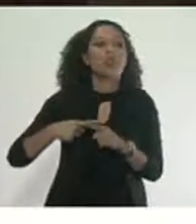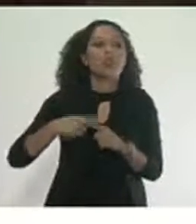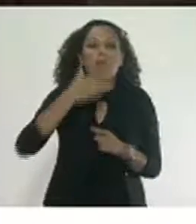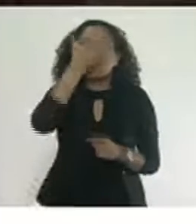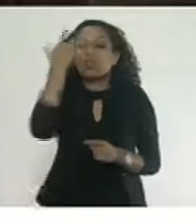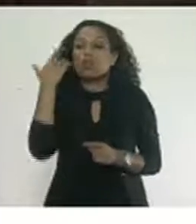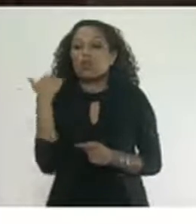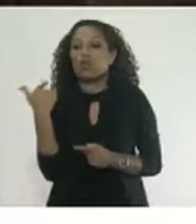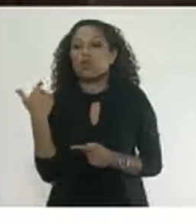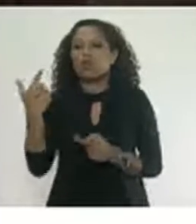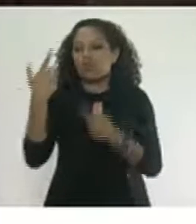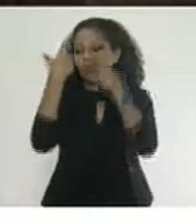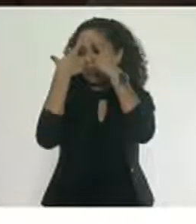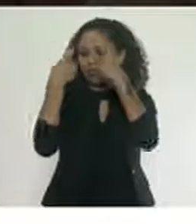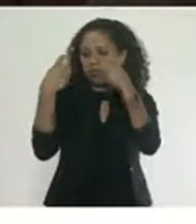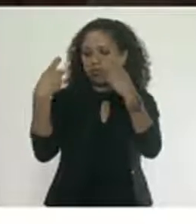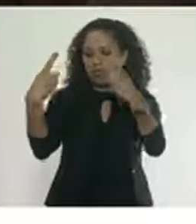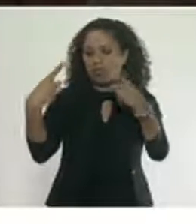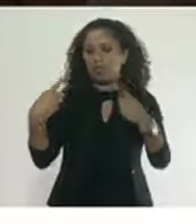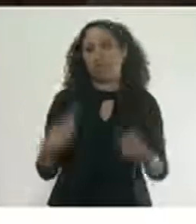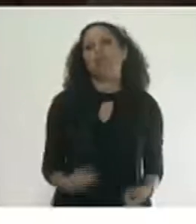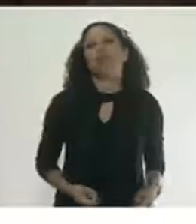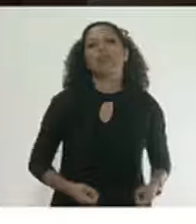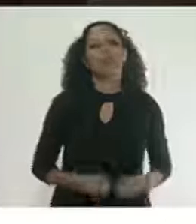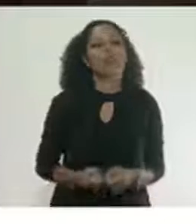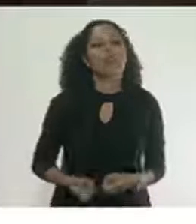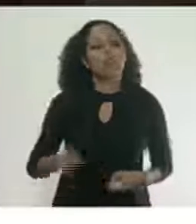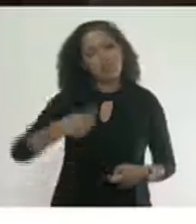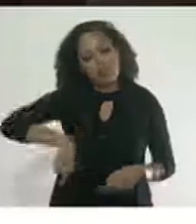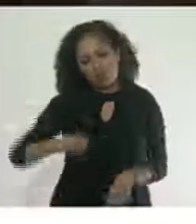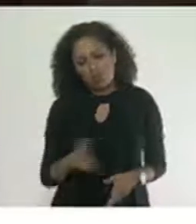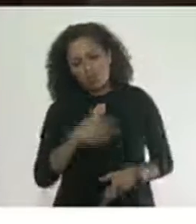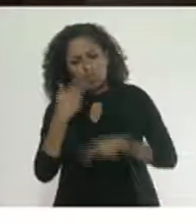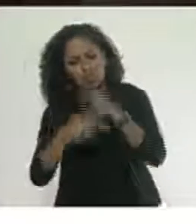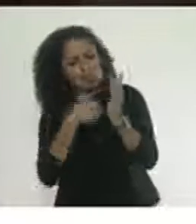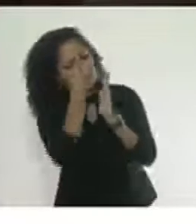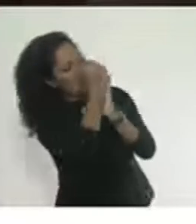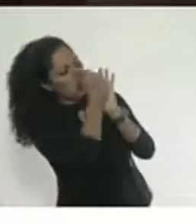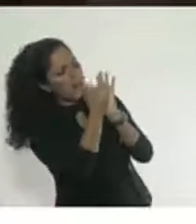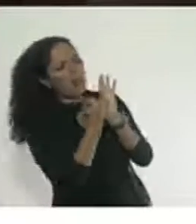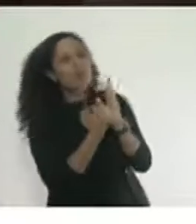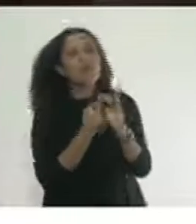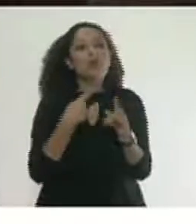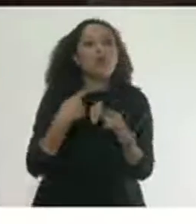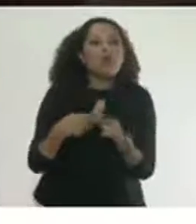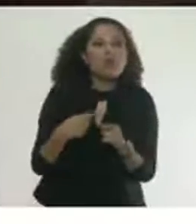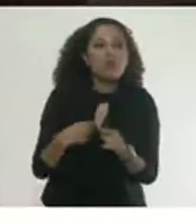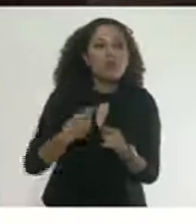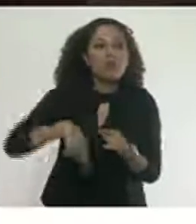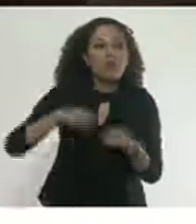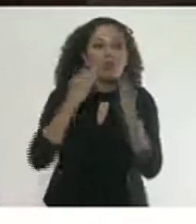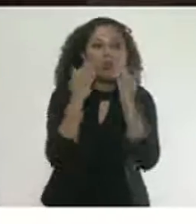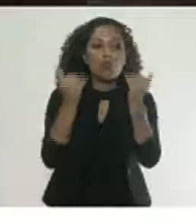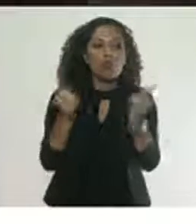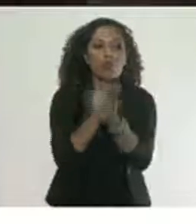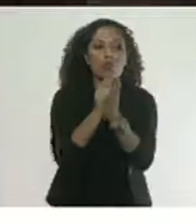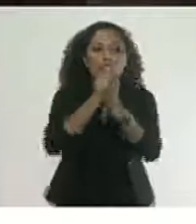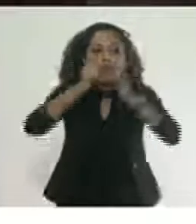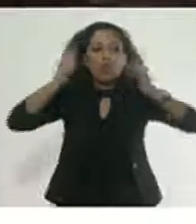pessoas vítimas da violência intencional. Então é por isso que a gente traz também, senhor presidente, a reportagem de